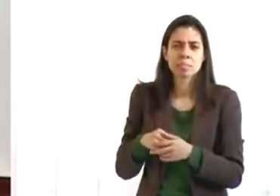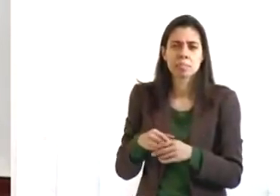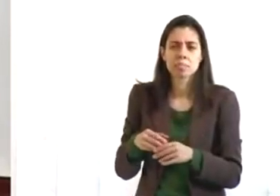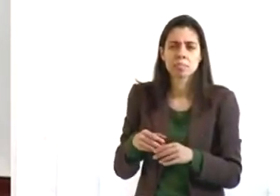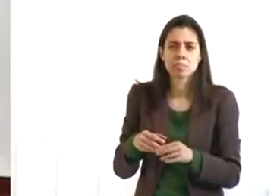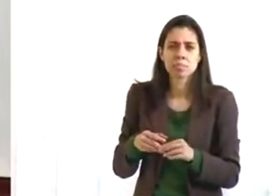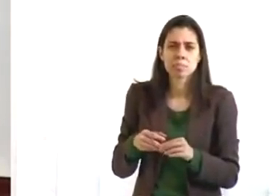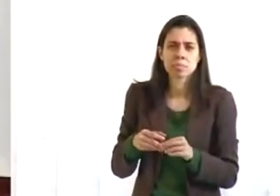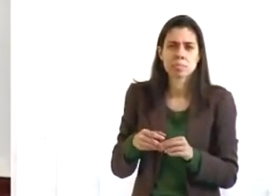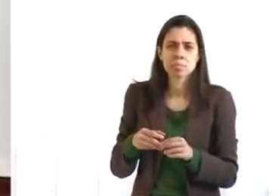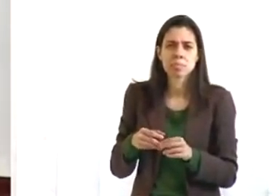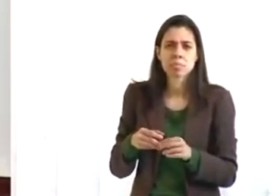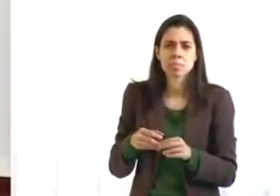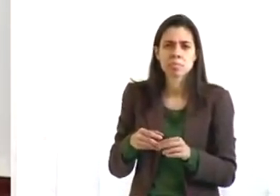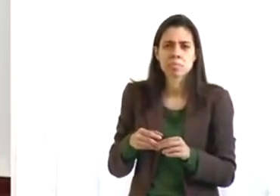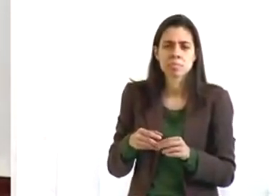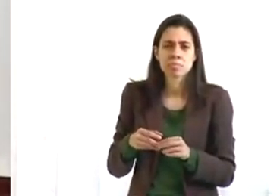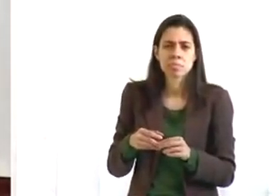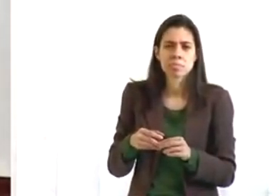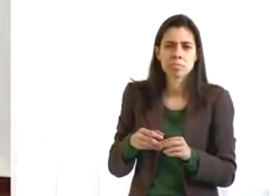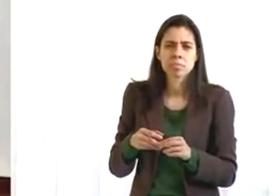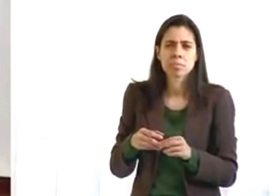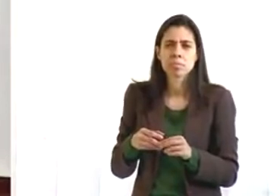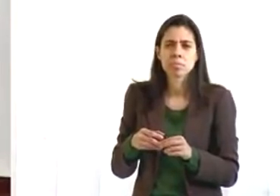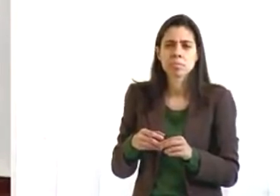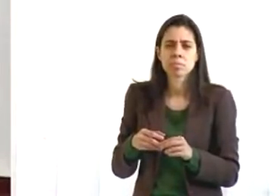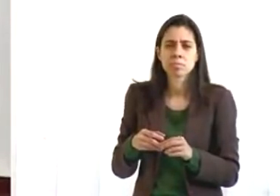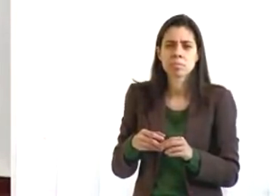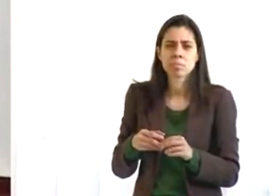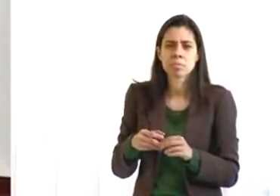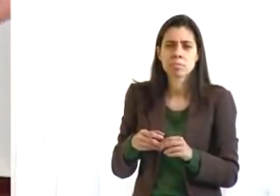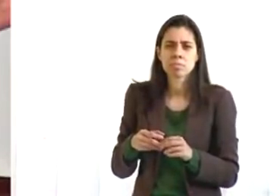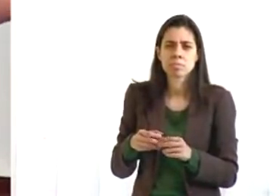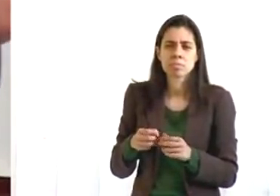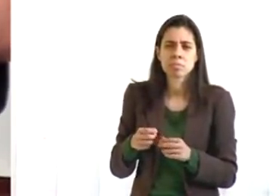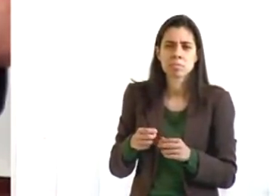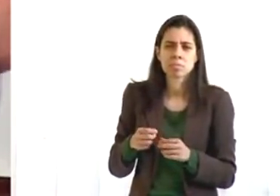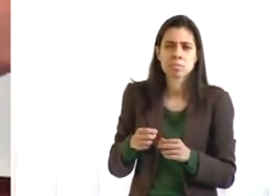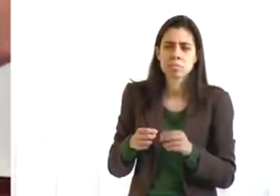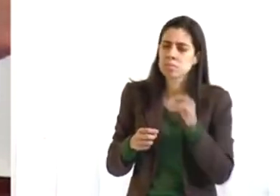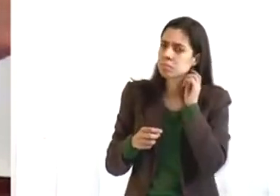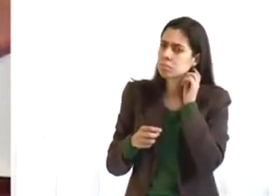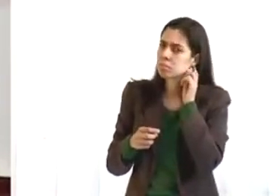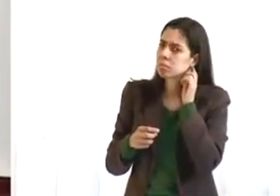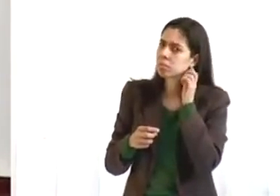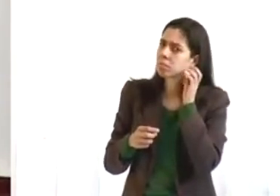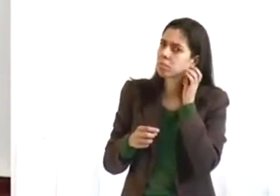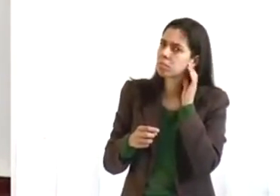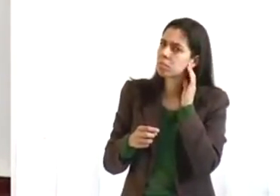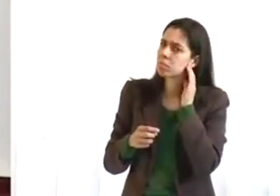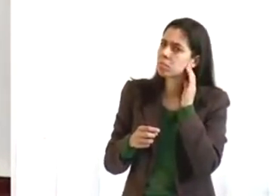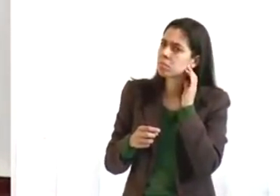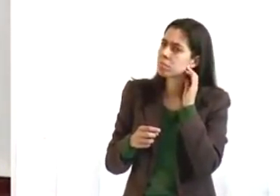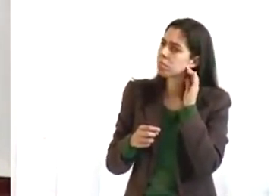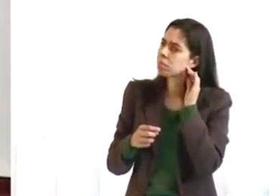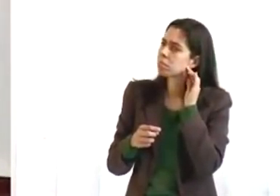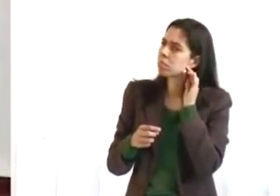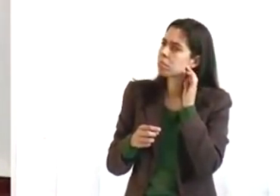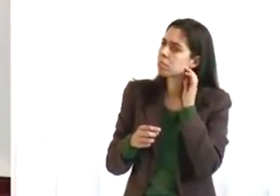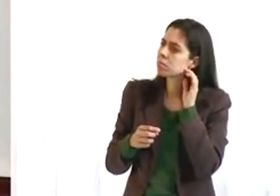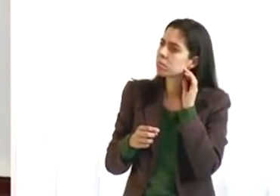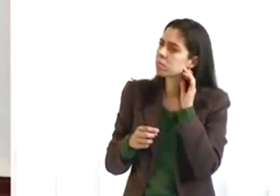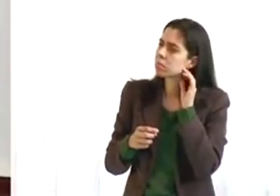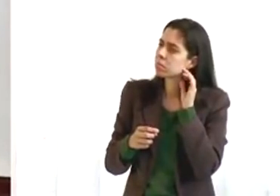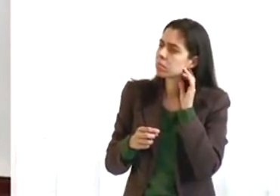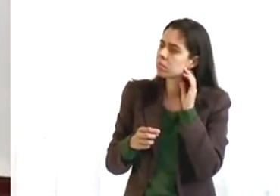está acabando de chegar na igreja, e você percebe que ele ainda precisa de orientação, como aconteceu com Apolo. Apolo pregava, era um grego, mas